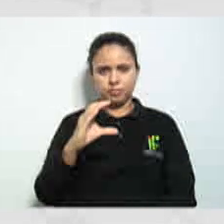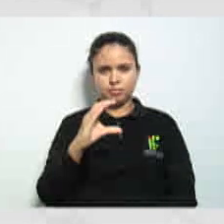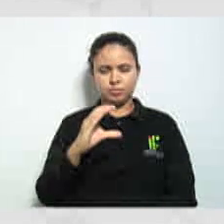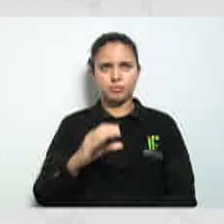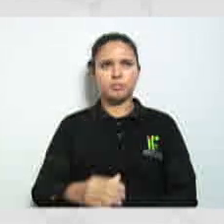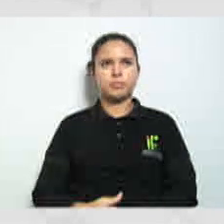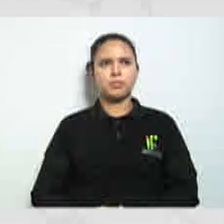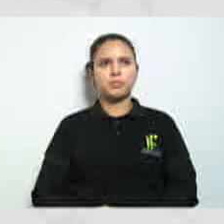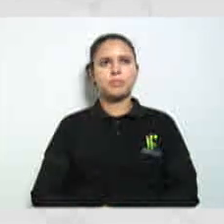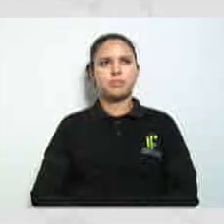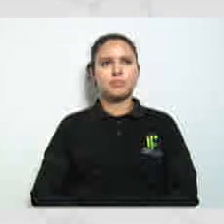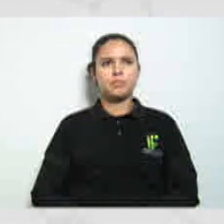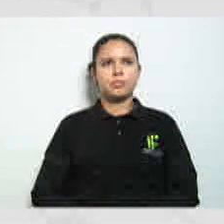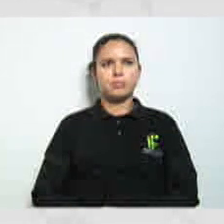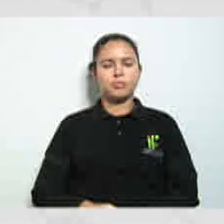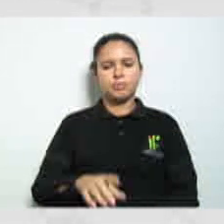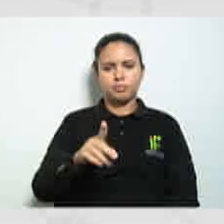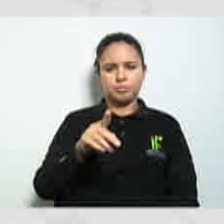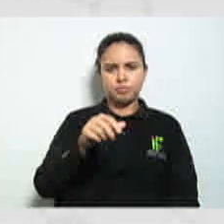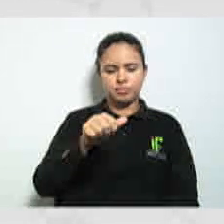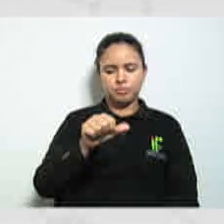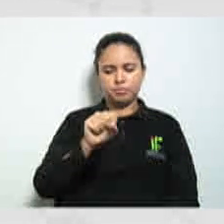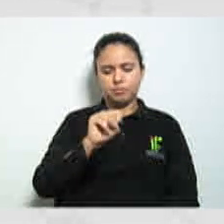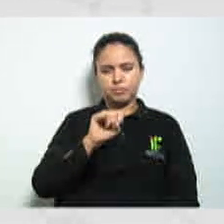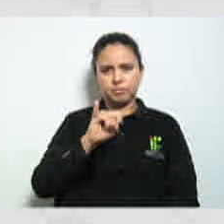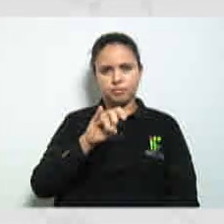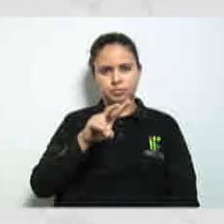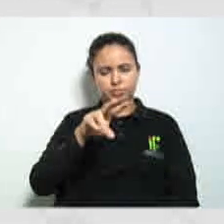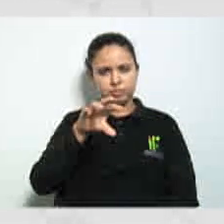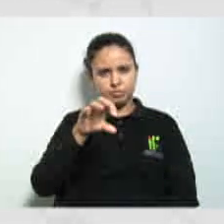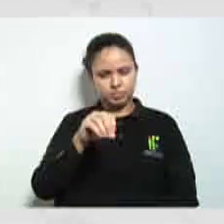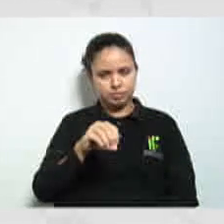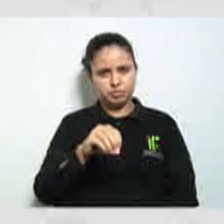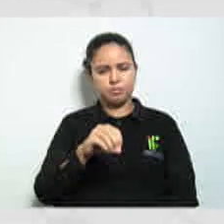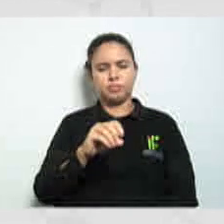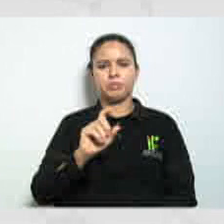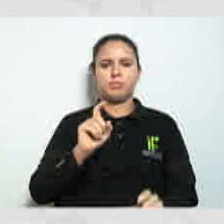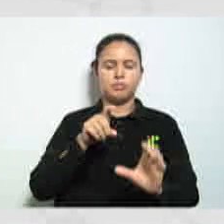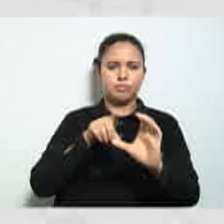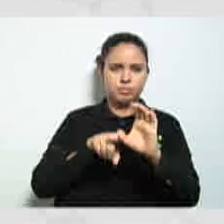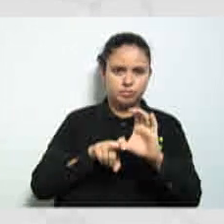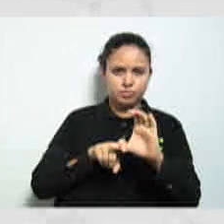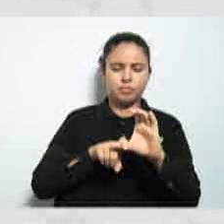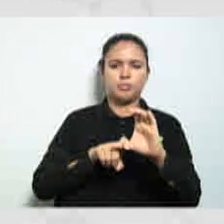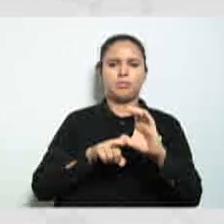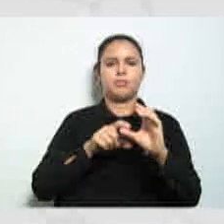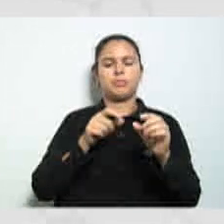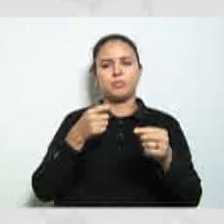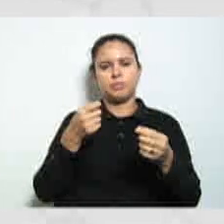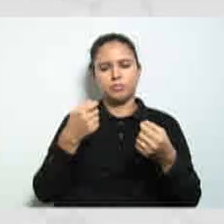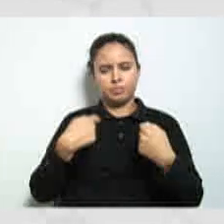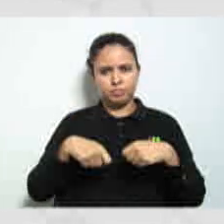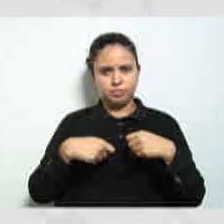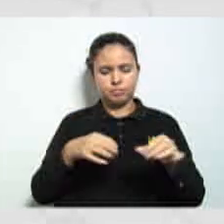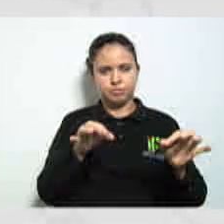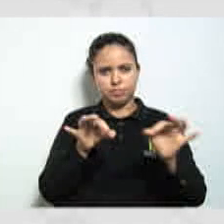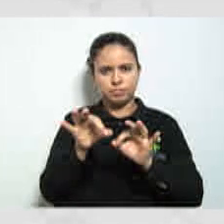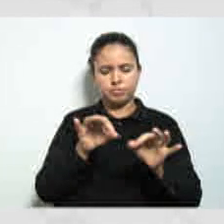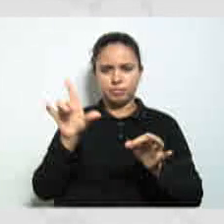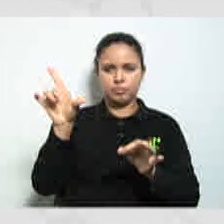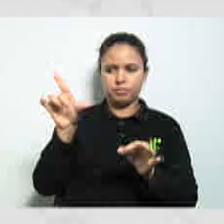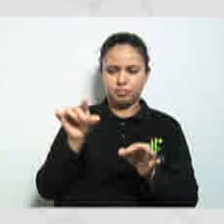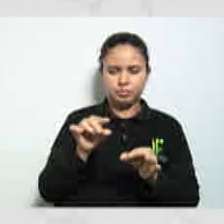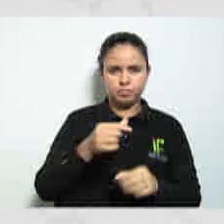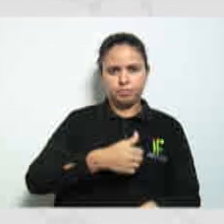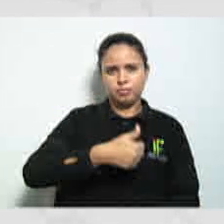No passivo, as contas devem ser dispostas em ordem decrescente de grau de liquidez dos elementos nelas registrados, ou seja, primeiro